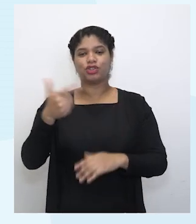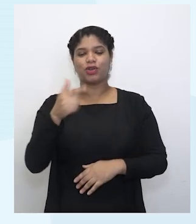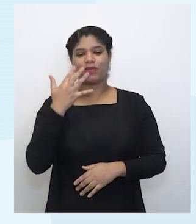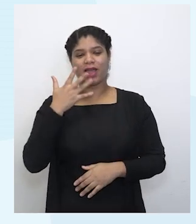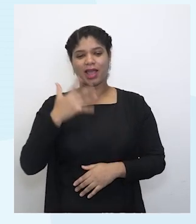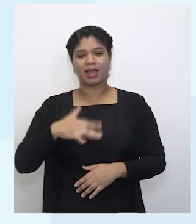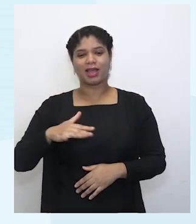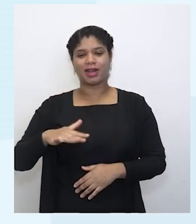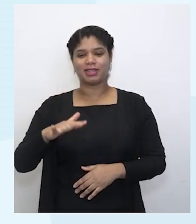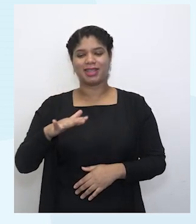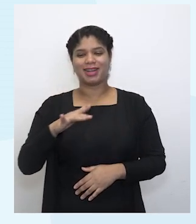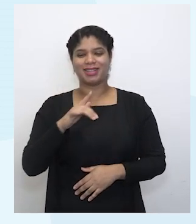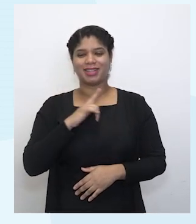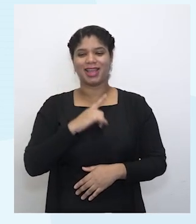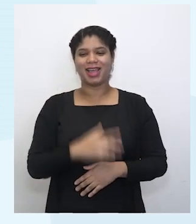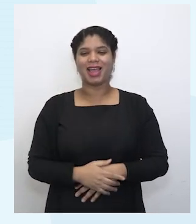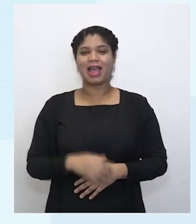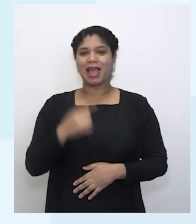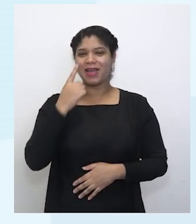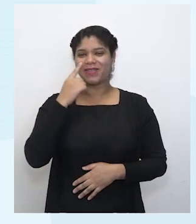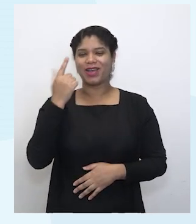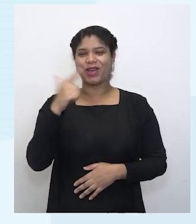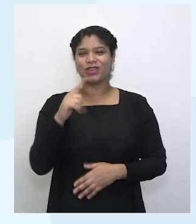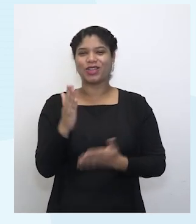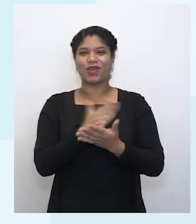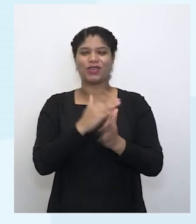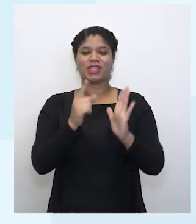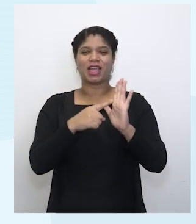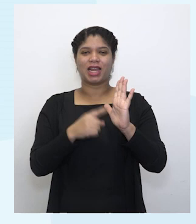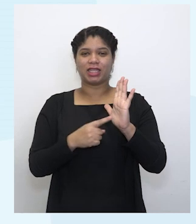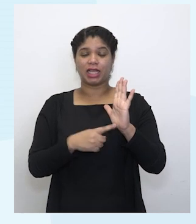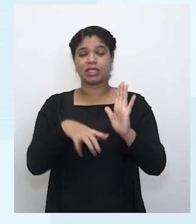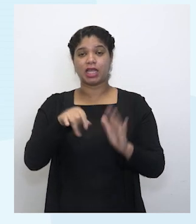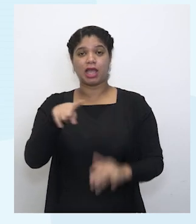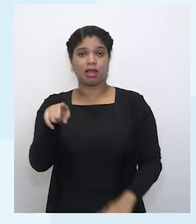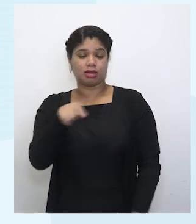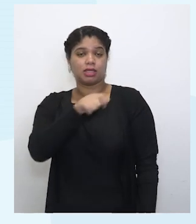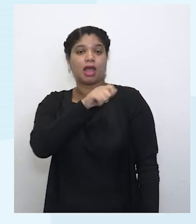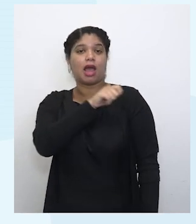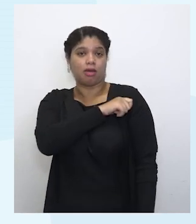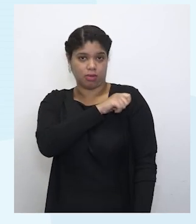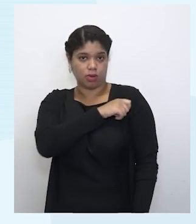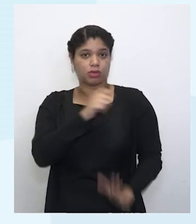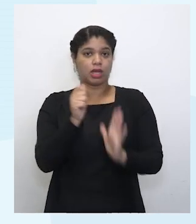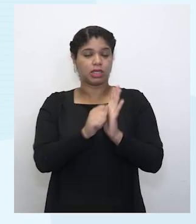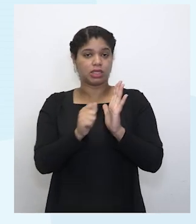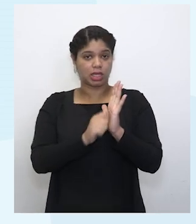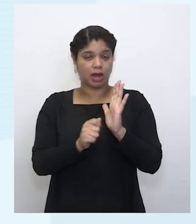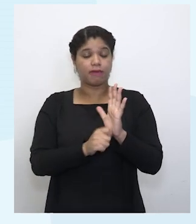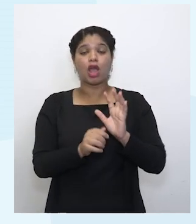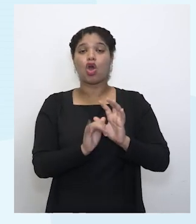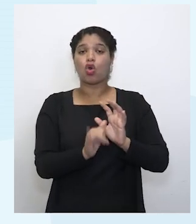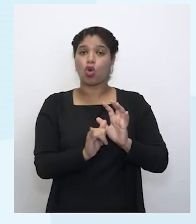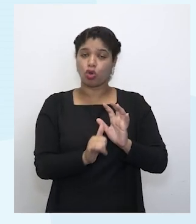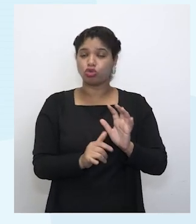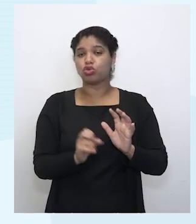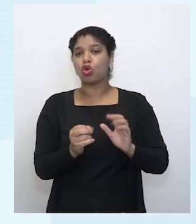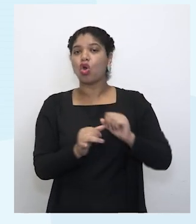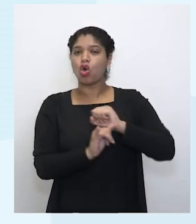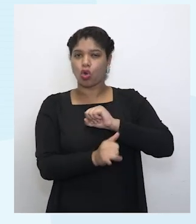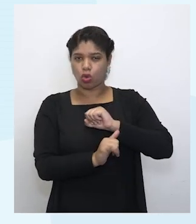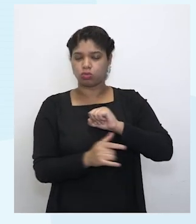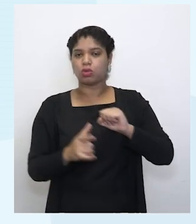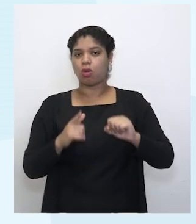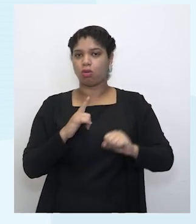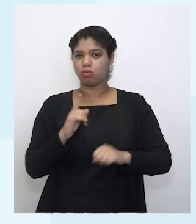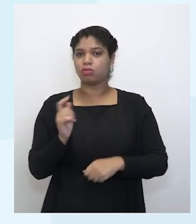podemos levar em consideração esses critérios. Se os estudantes reescrevem um conto ou final de conto